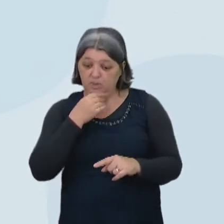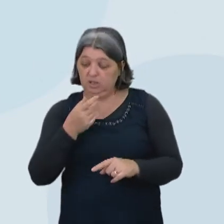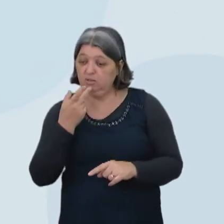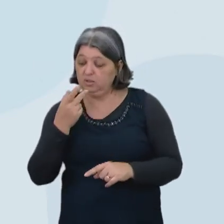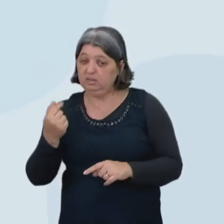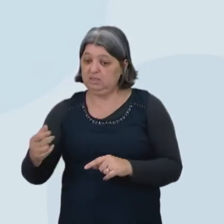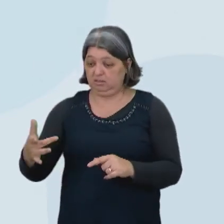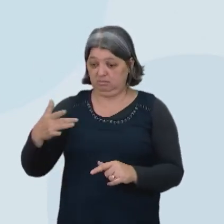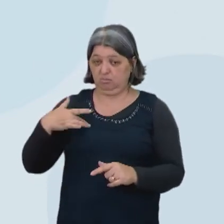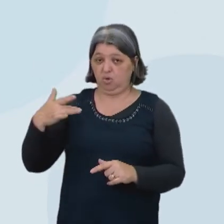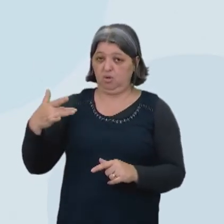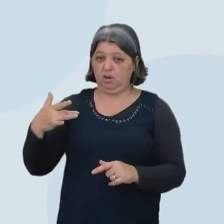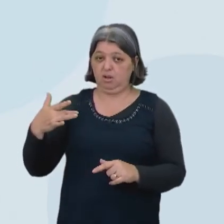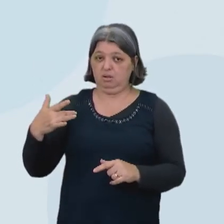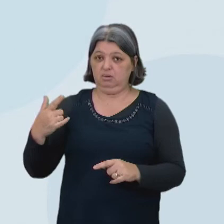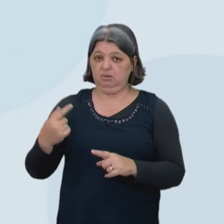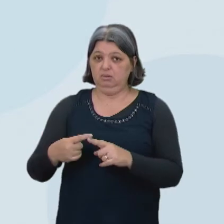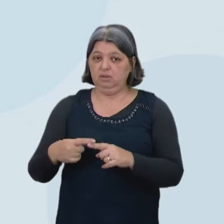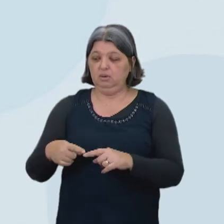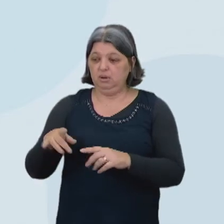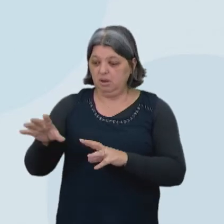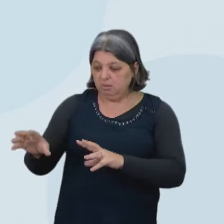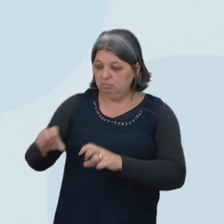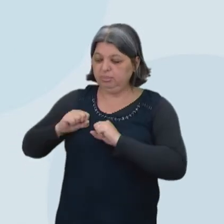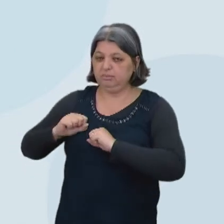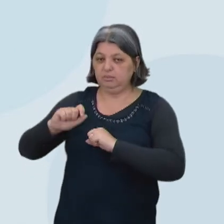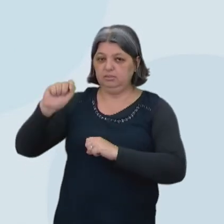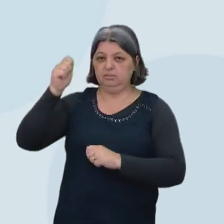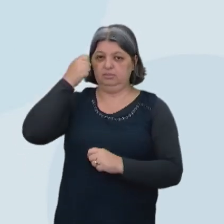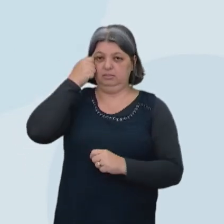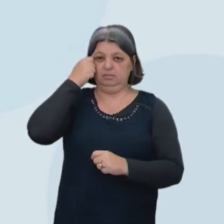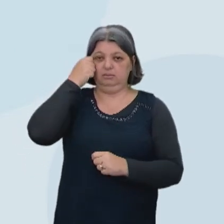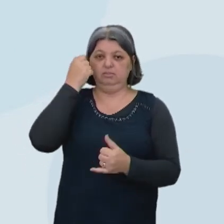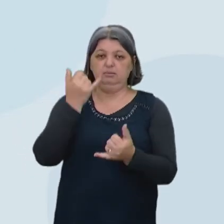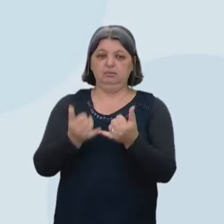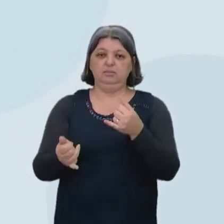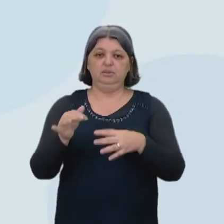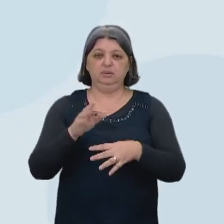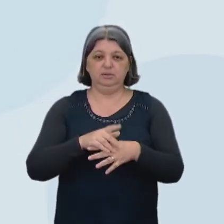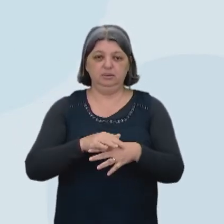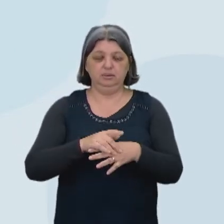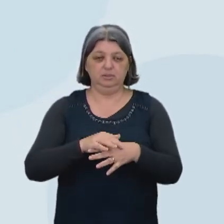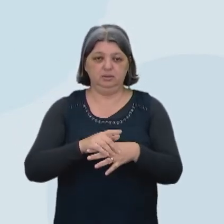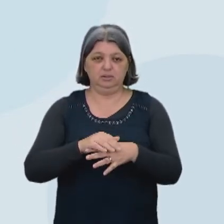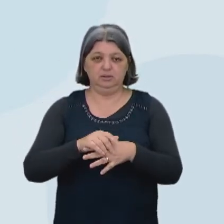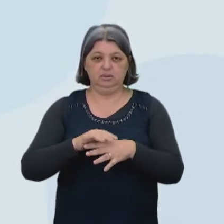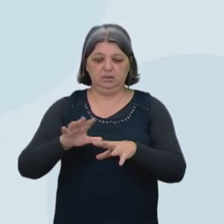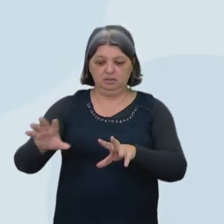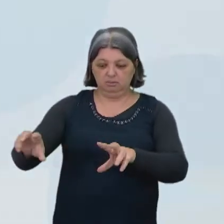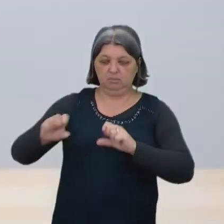nele, ele ia pegar preto, como se fosse uma doença contagiosa.